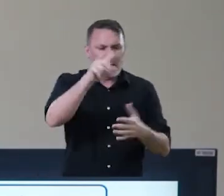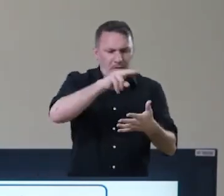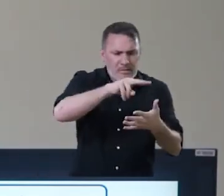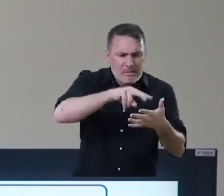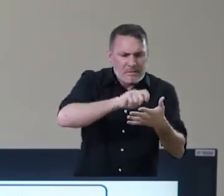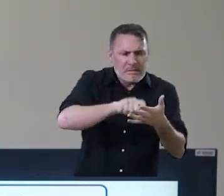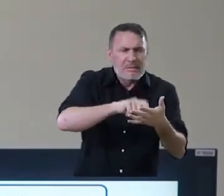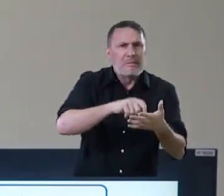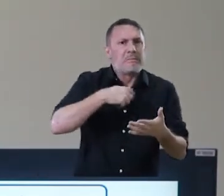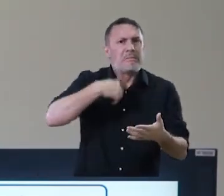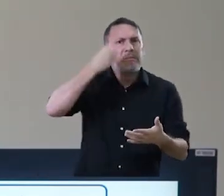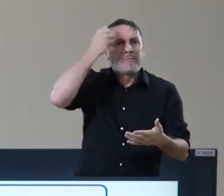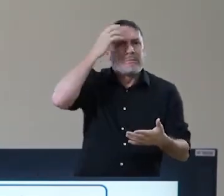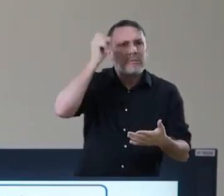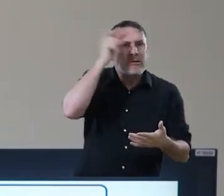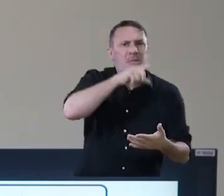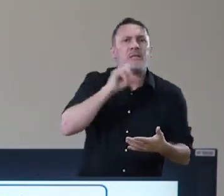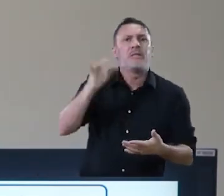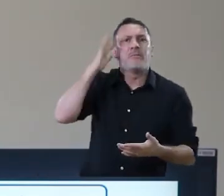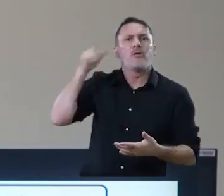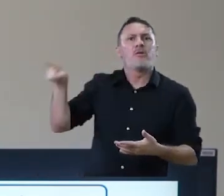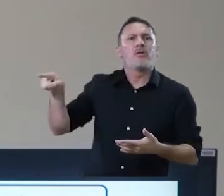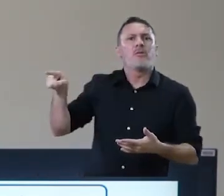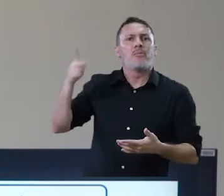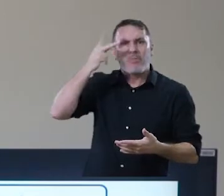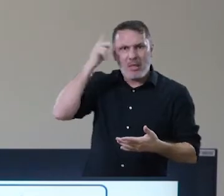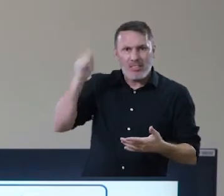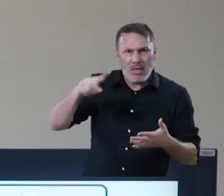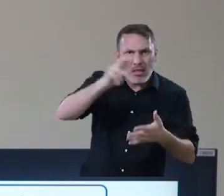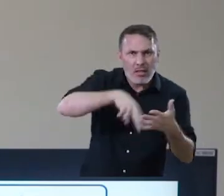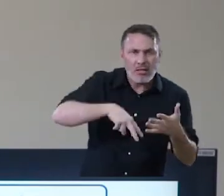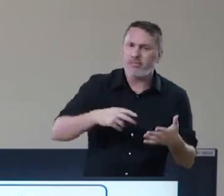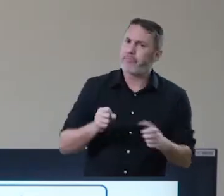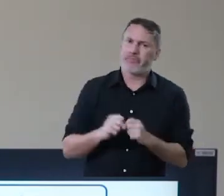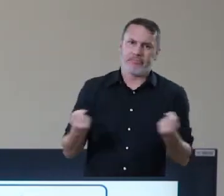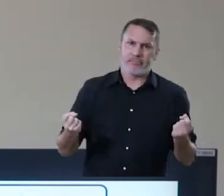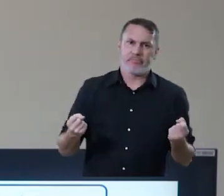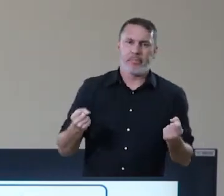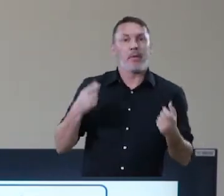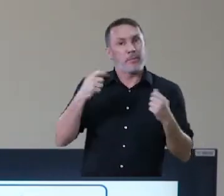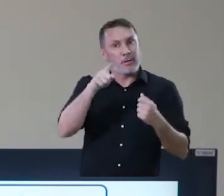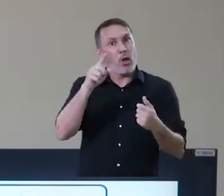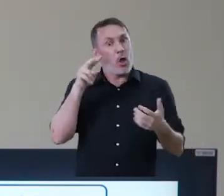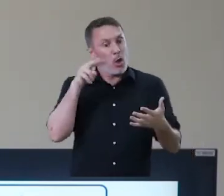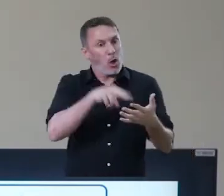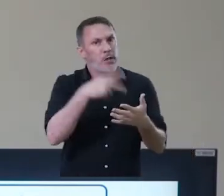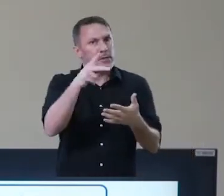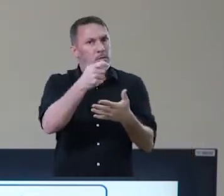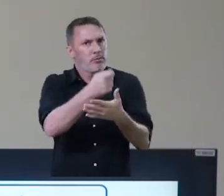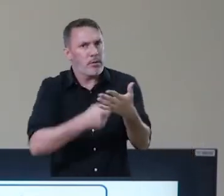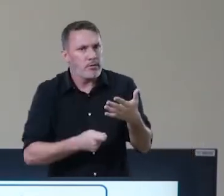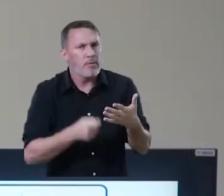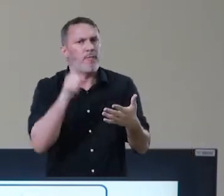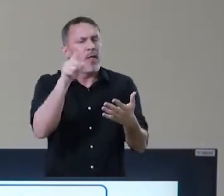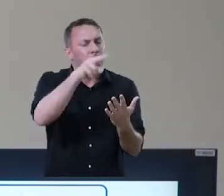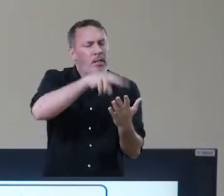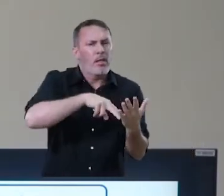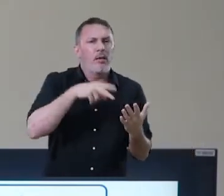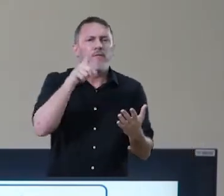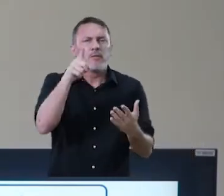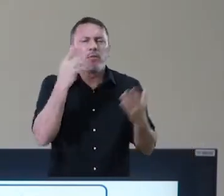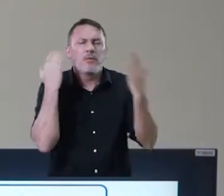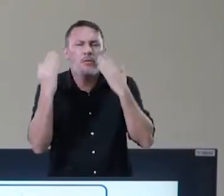que escreveu teve dificuldade, imagina quem não conhece, quem não te conhece. Beleza? Depois dá uma olhada, se realmente você trabalhou o